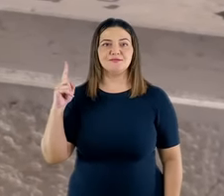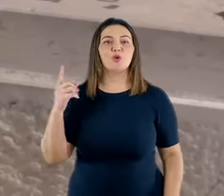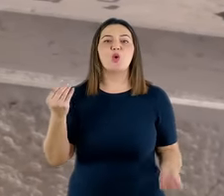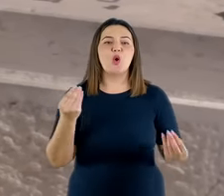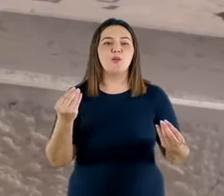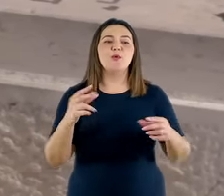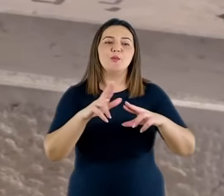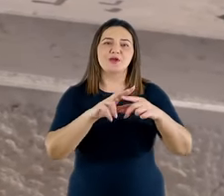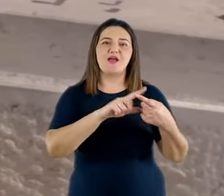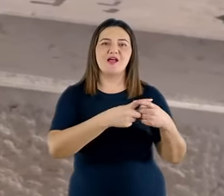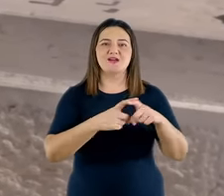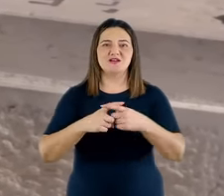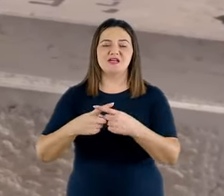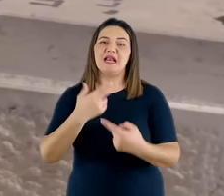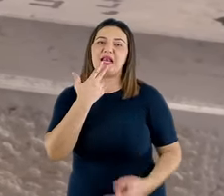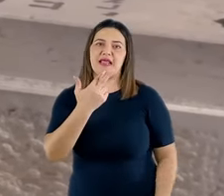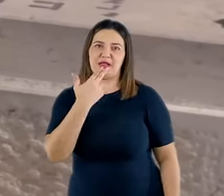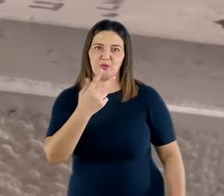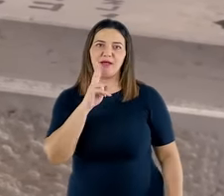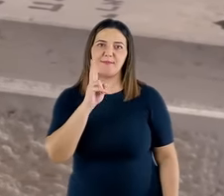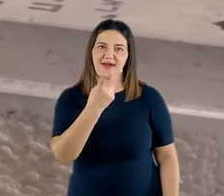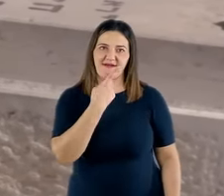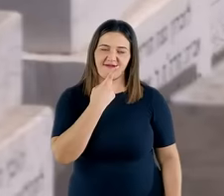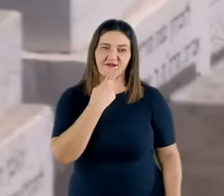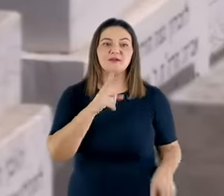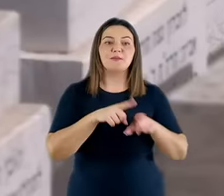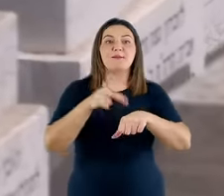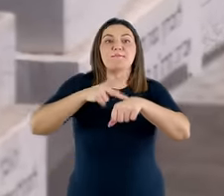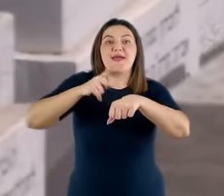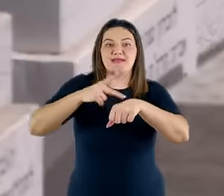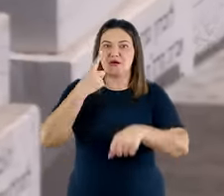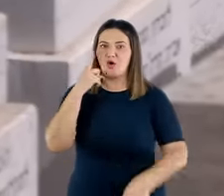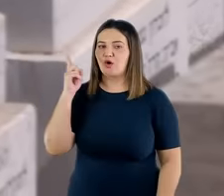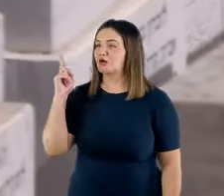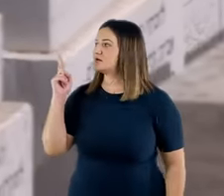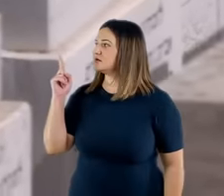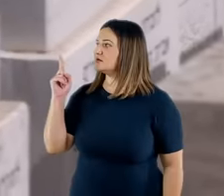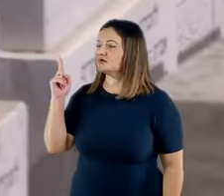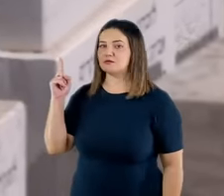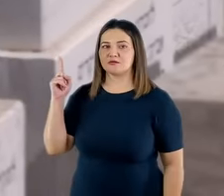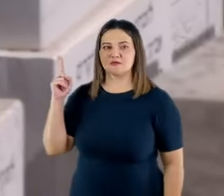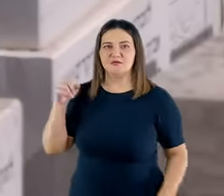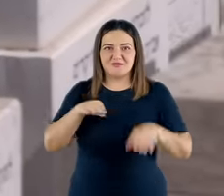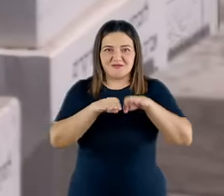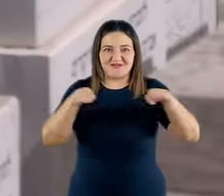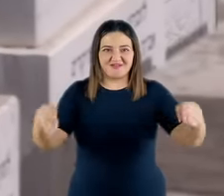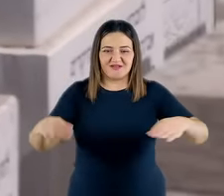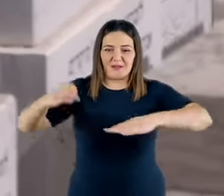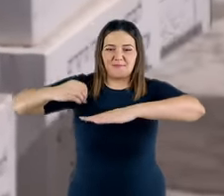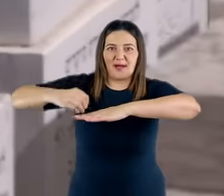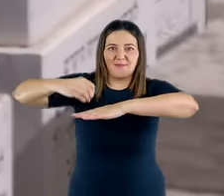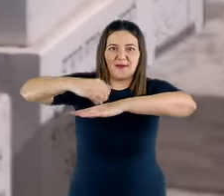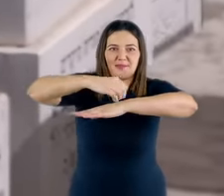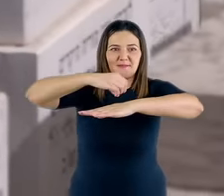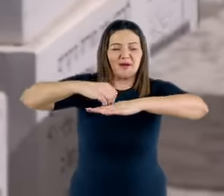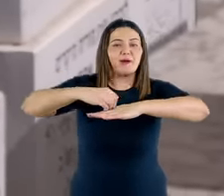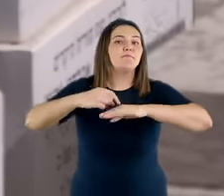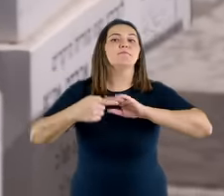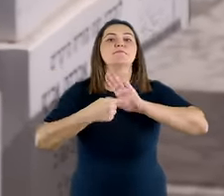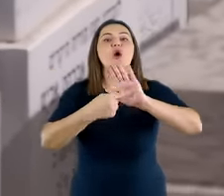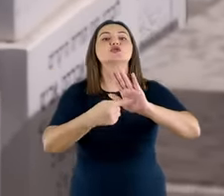em primeiro lugar, por causa das inscrições em hebraico que estão nas lápides e as pedras que são posicionadas gentilmente sobre a